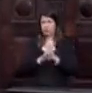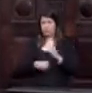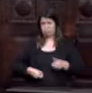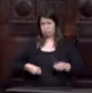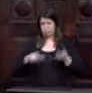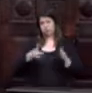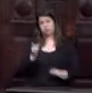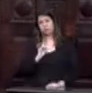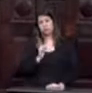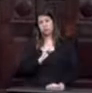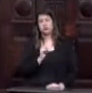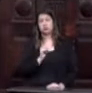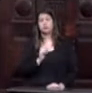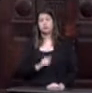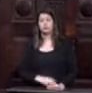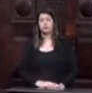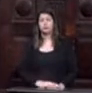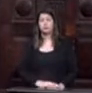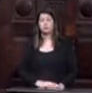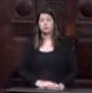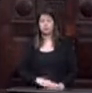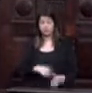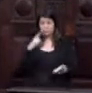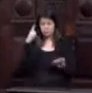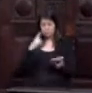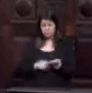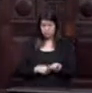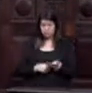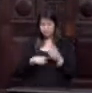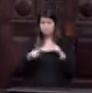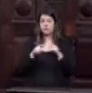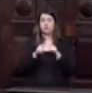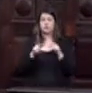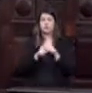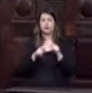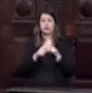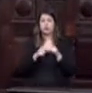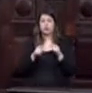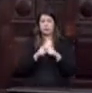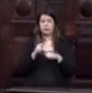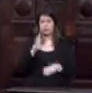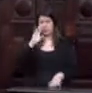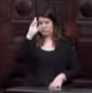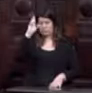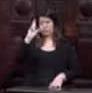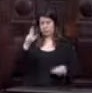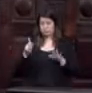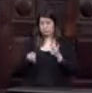estamos. Quando esse acordo feito pelas